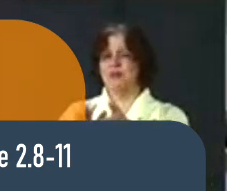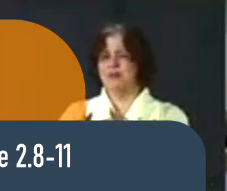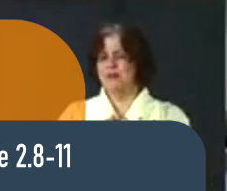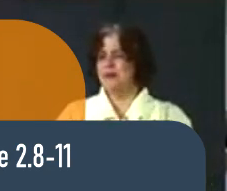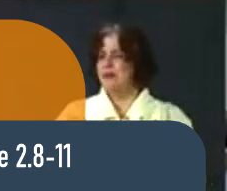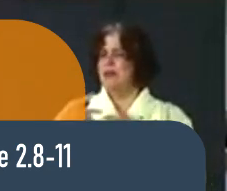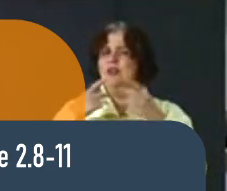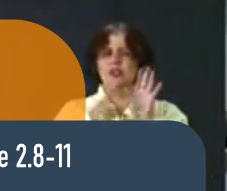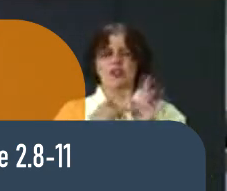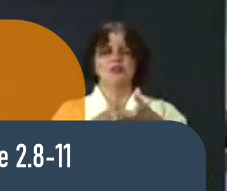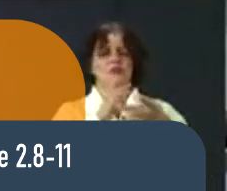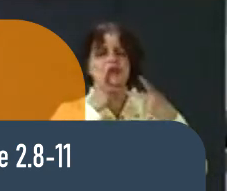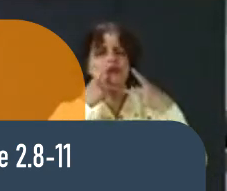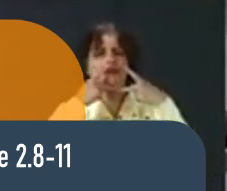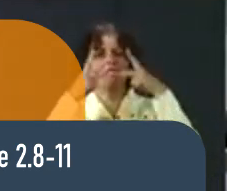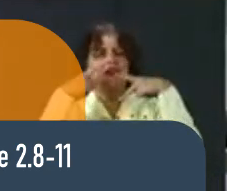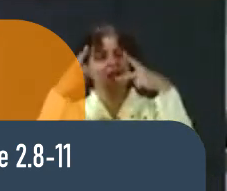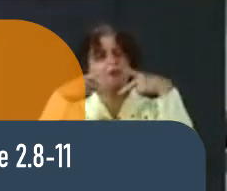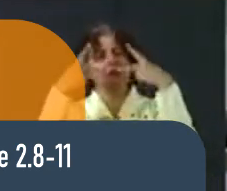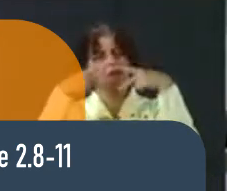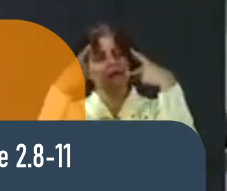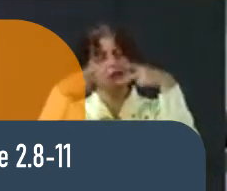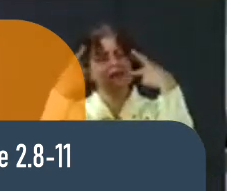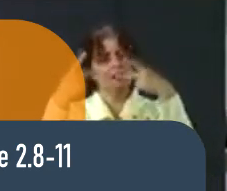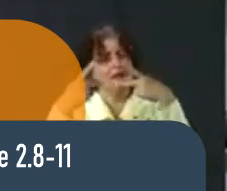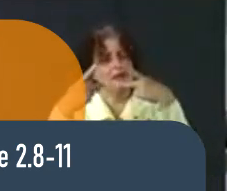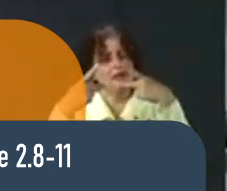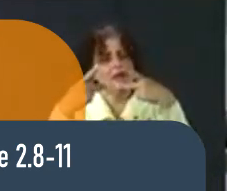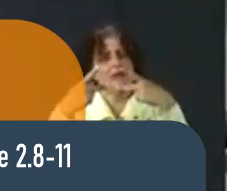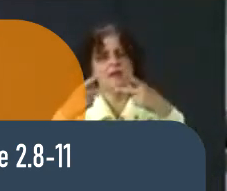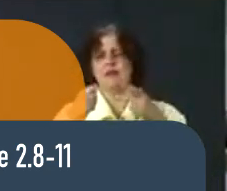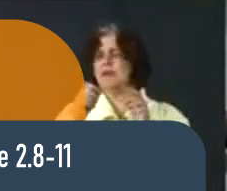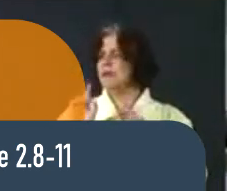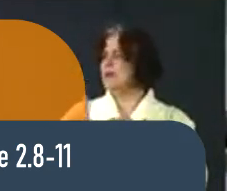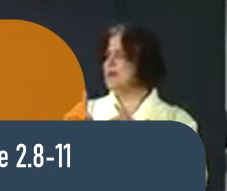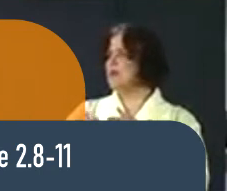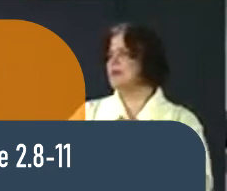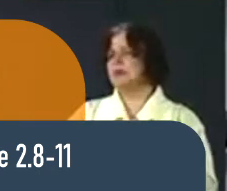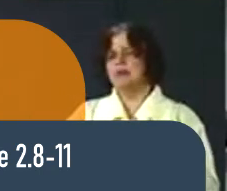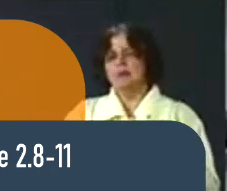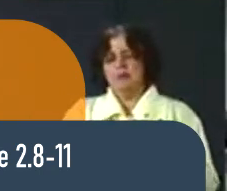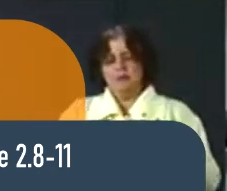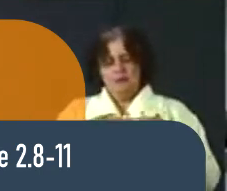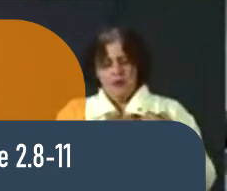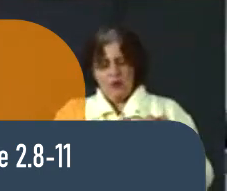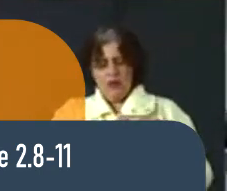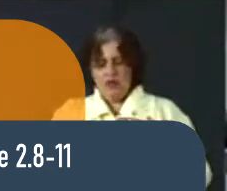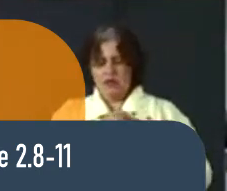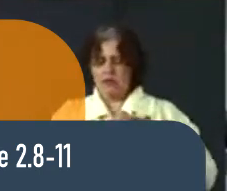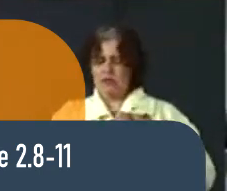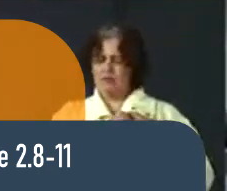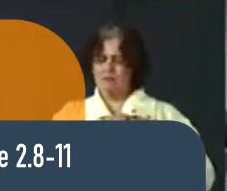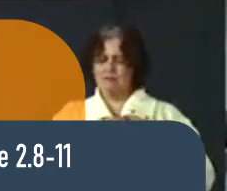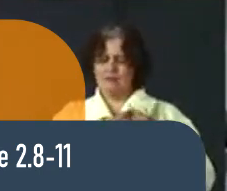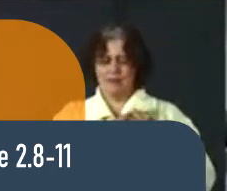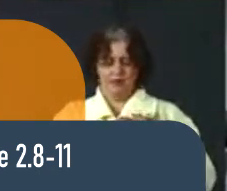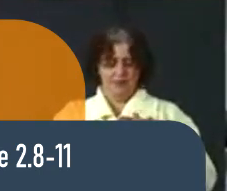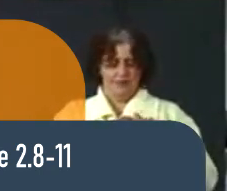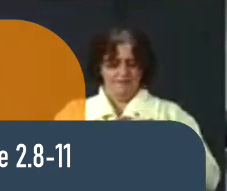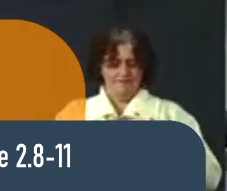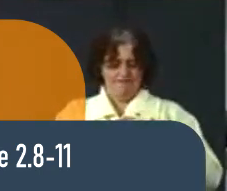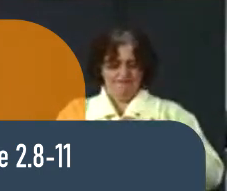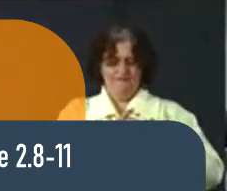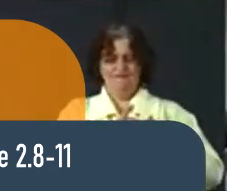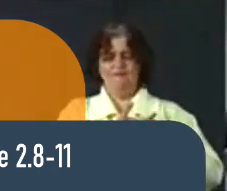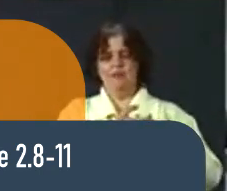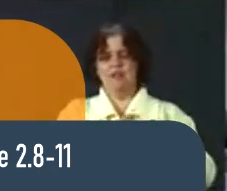nesse sentido que Deus está aqui falando para nós, minha igreja, ouçam a voz do Espírito, porque esse papel o Espírito Santo tem,